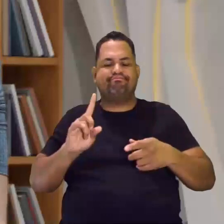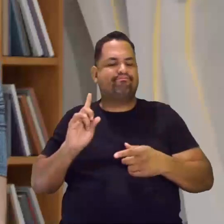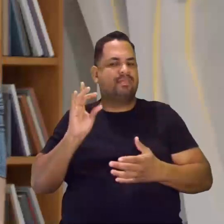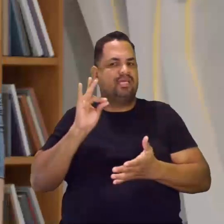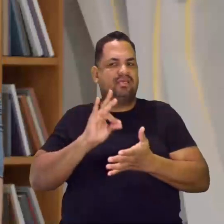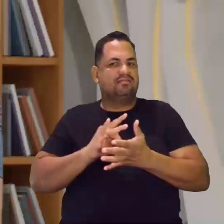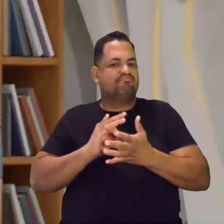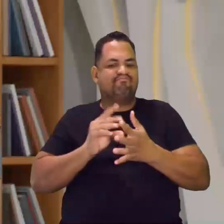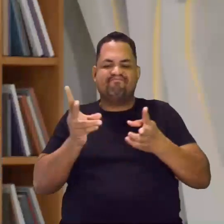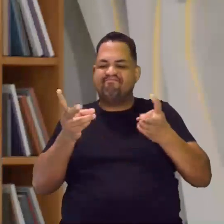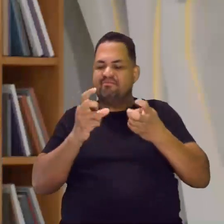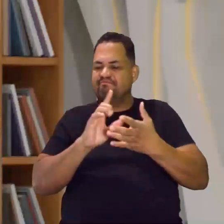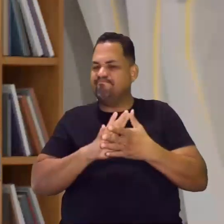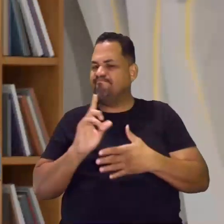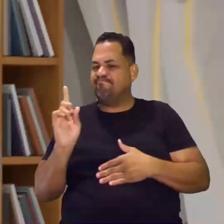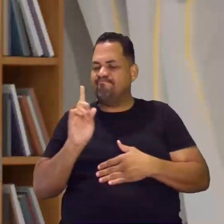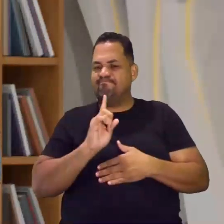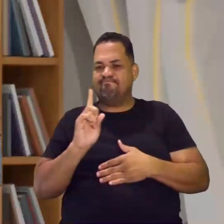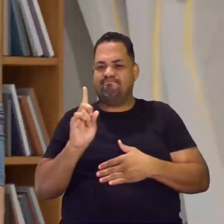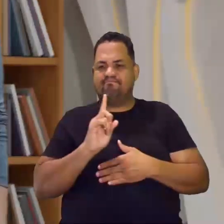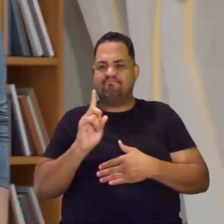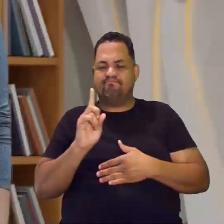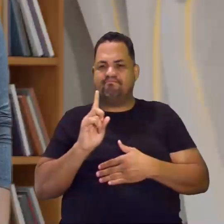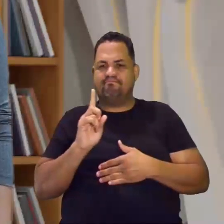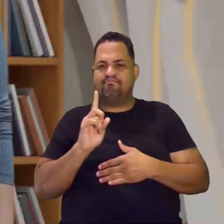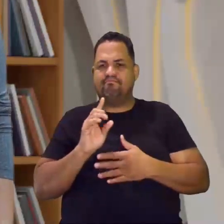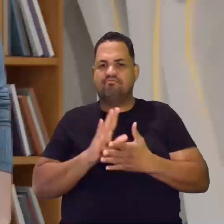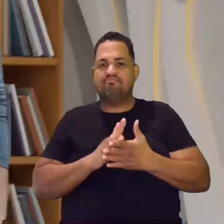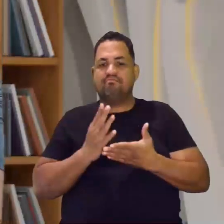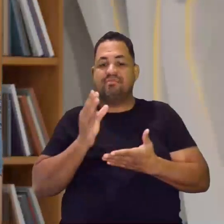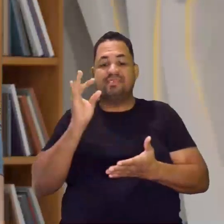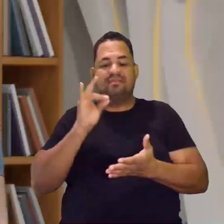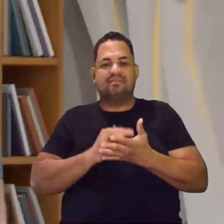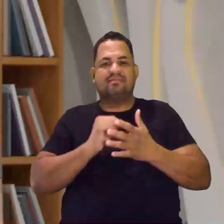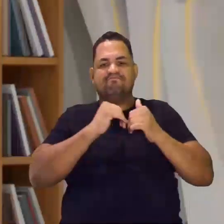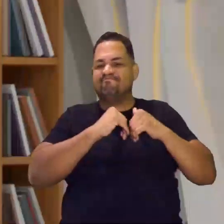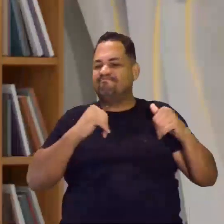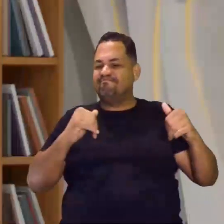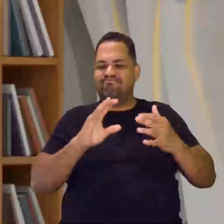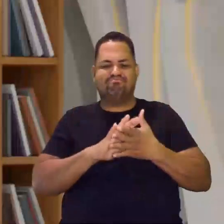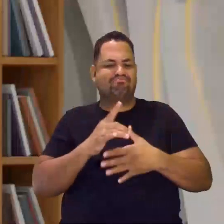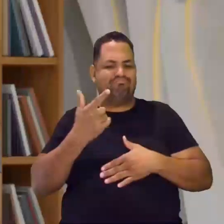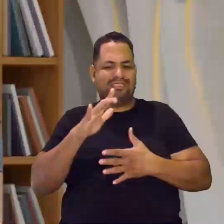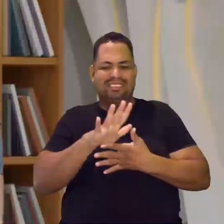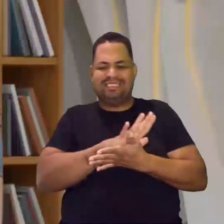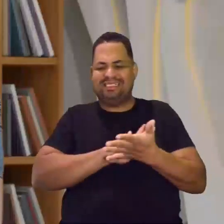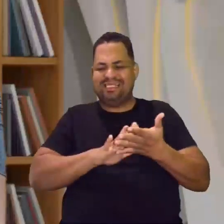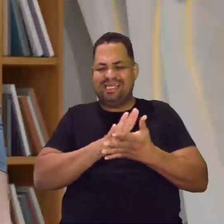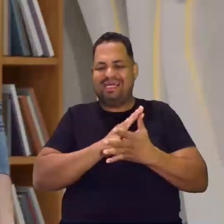prática, a gente percebe que não. Que, na verdade, é uma exclusão. De democracia isso não tem nada. Porque a